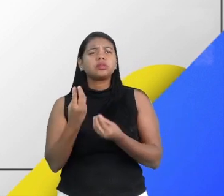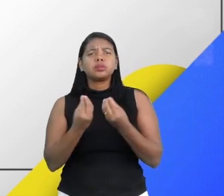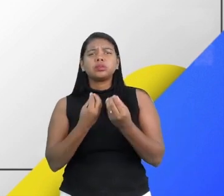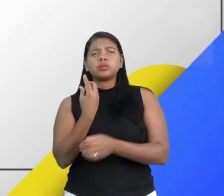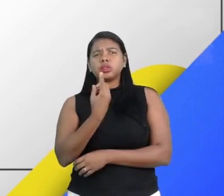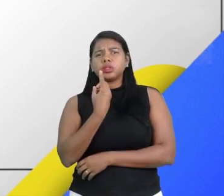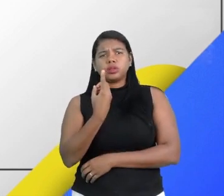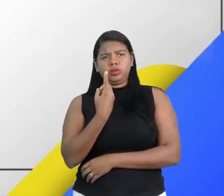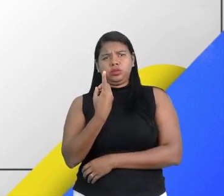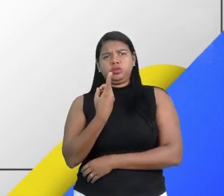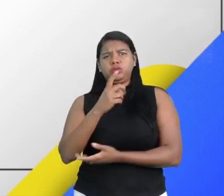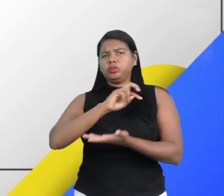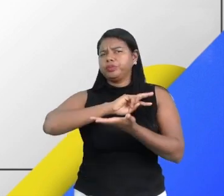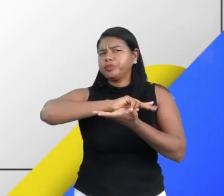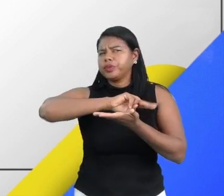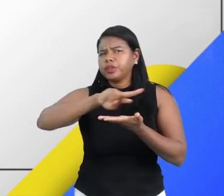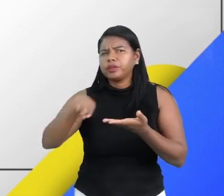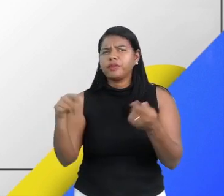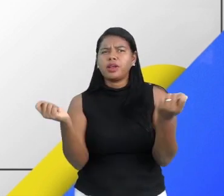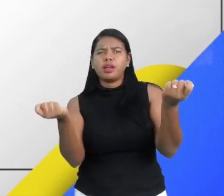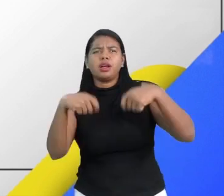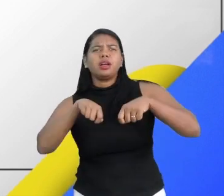Então ele lhe dá uma grande